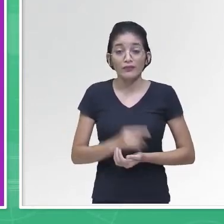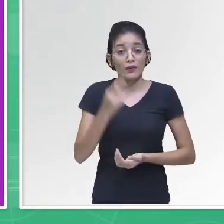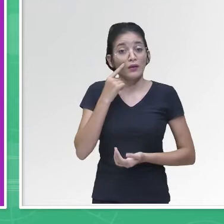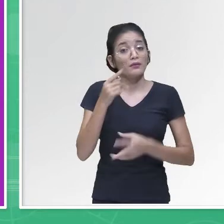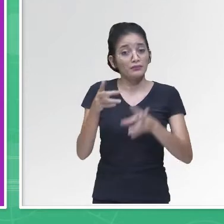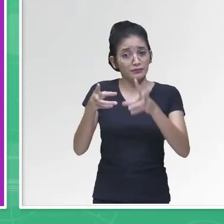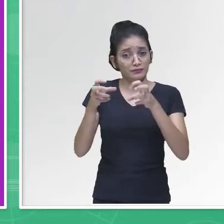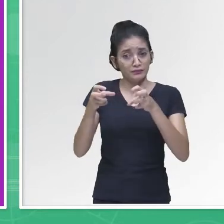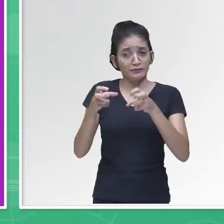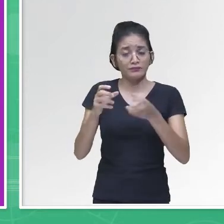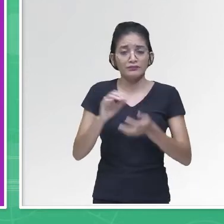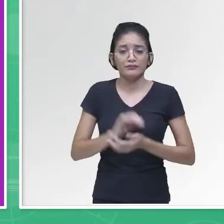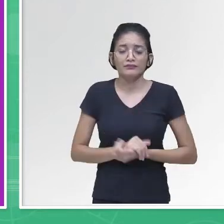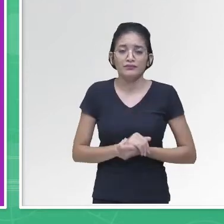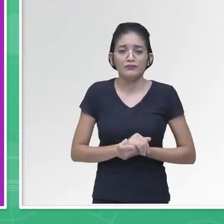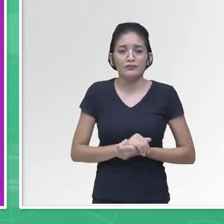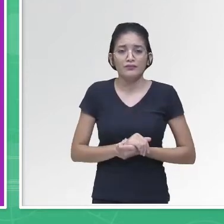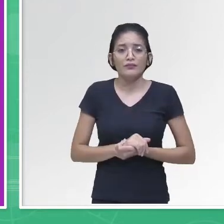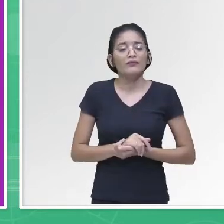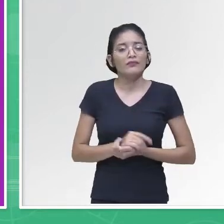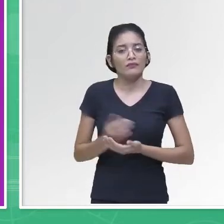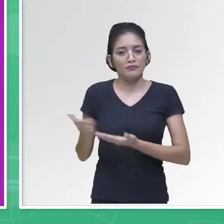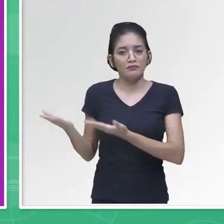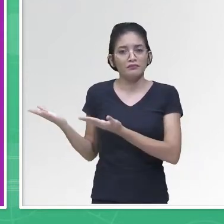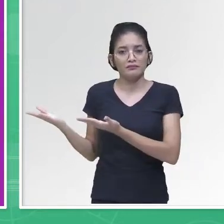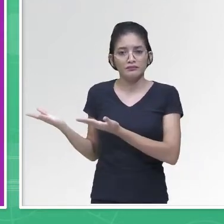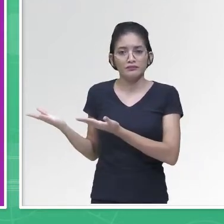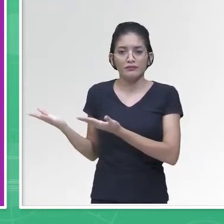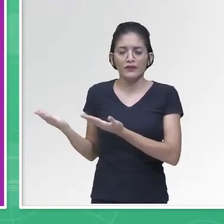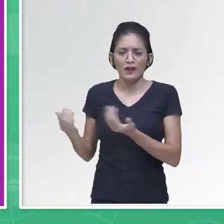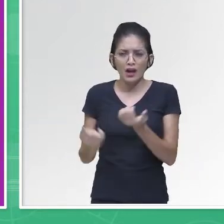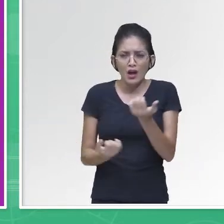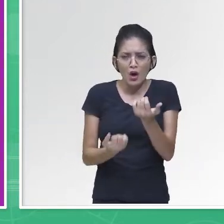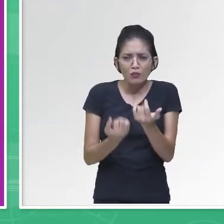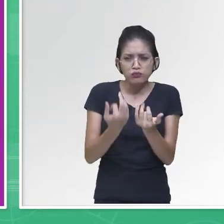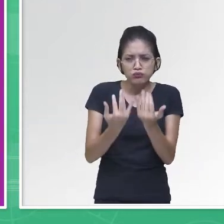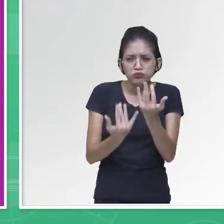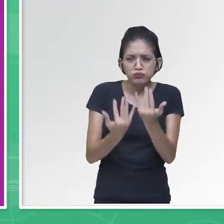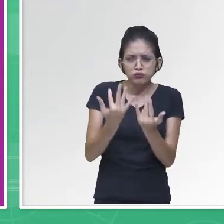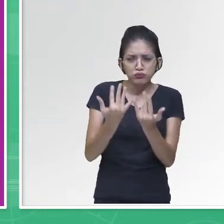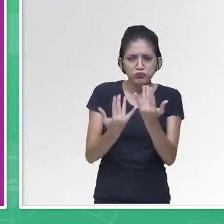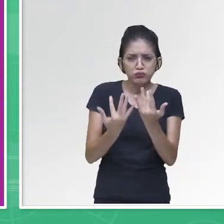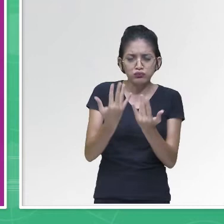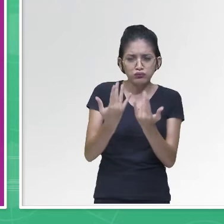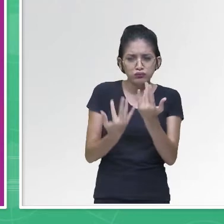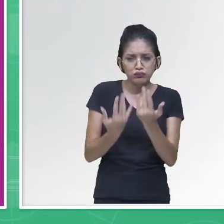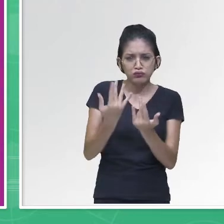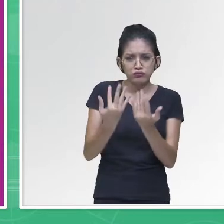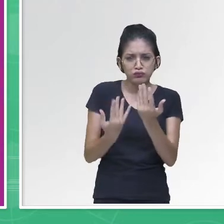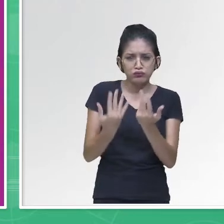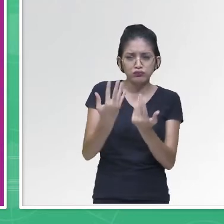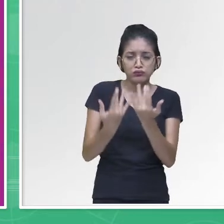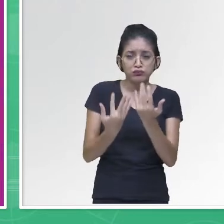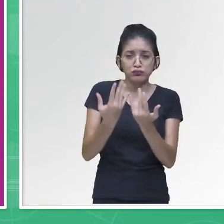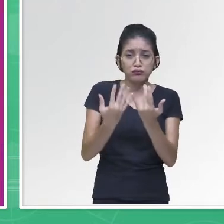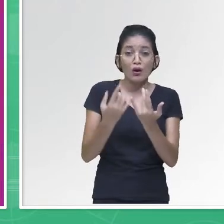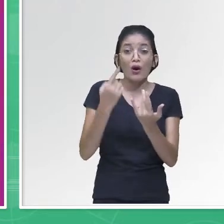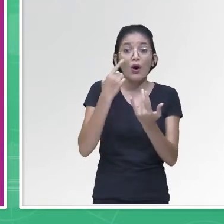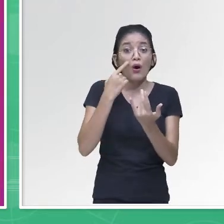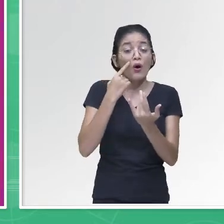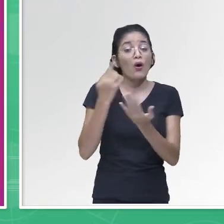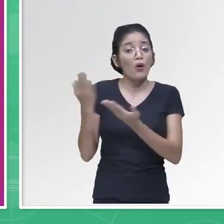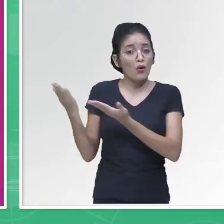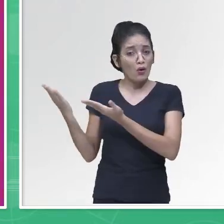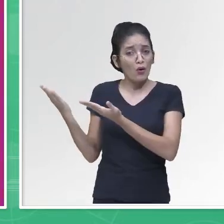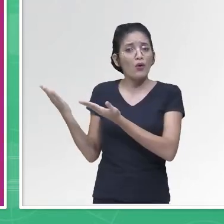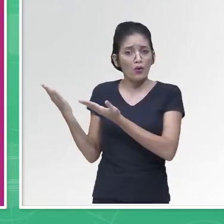Observem aí que esse sistema ele vai ser aquecido, ó, tá sendo aquecido. Olha a curva